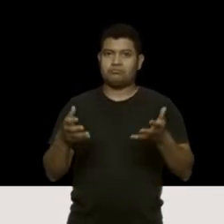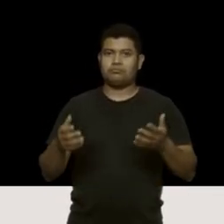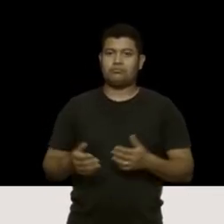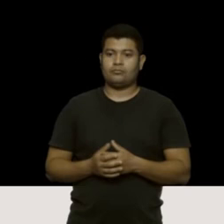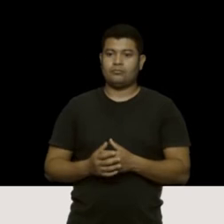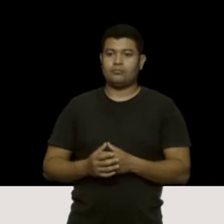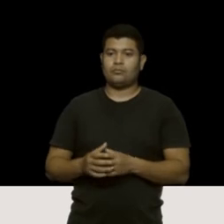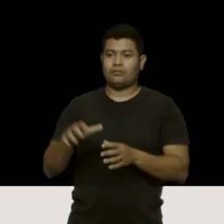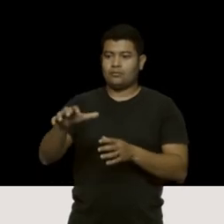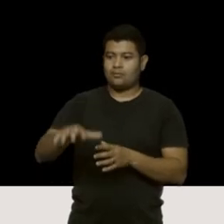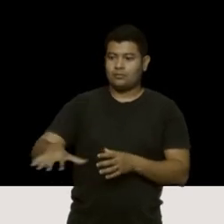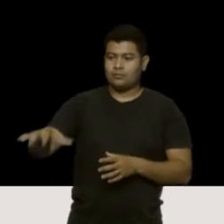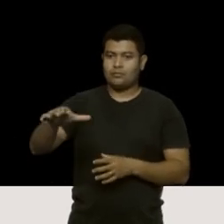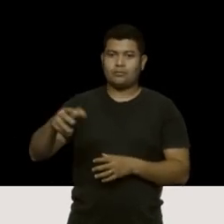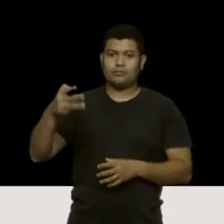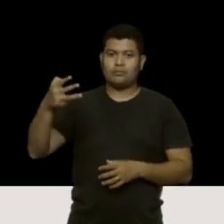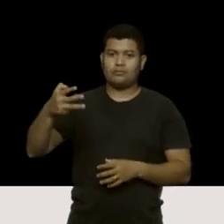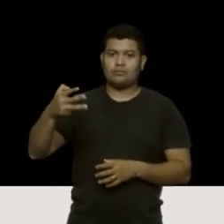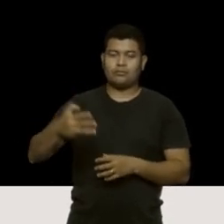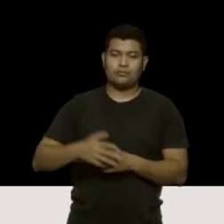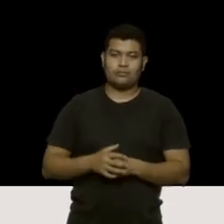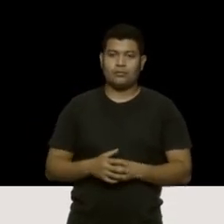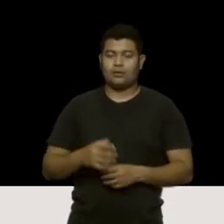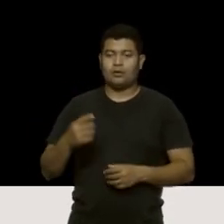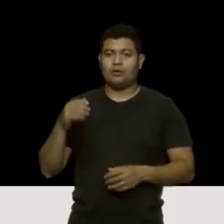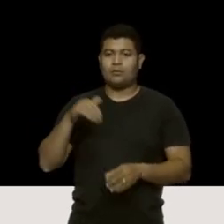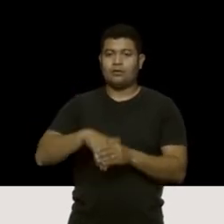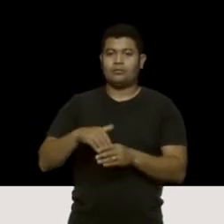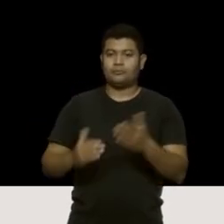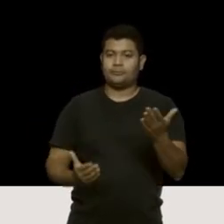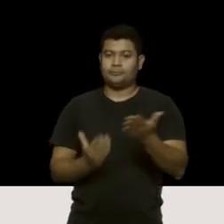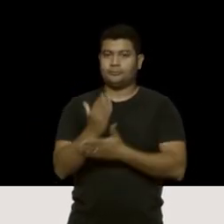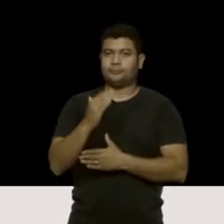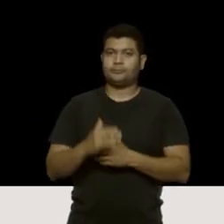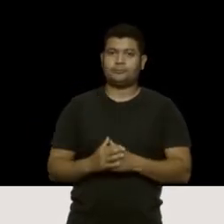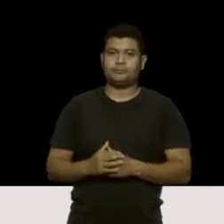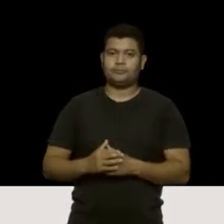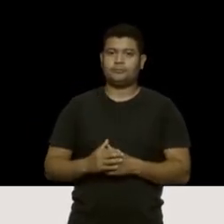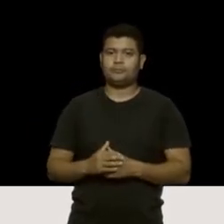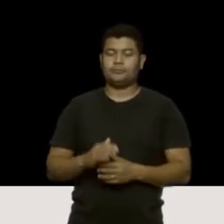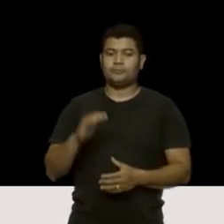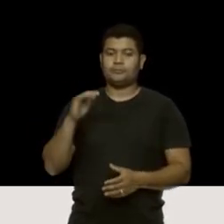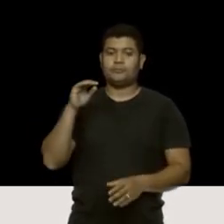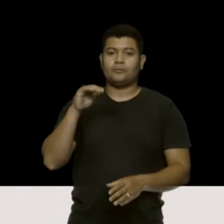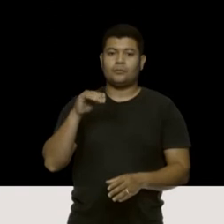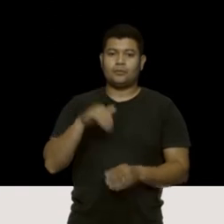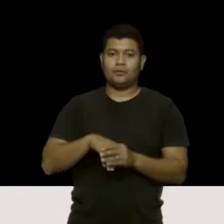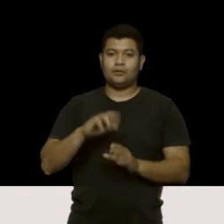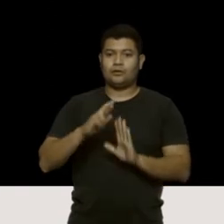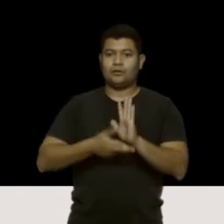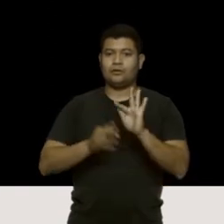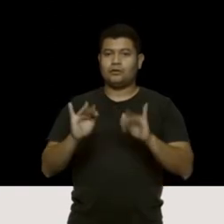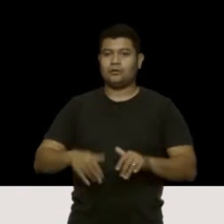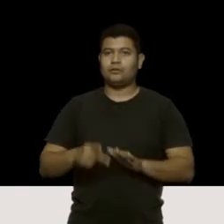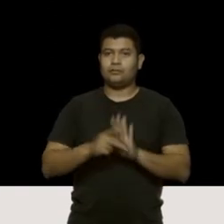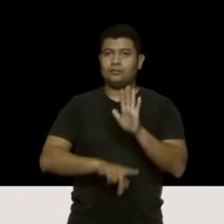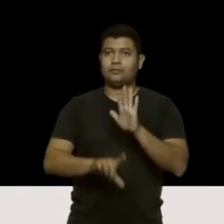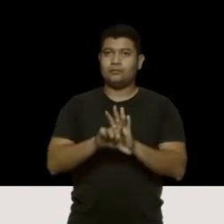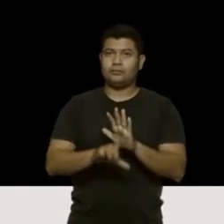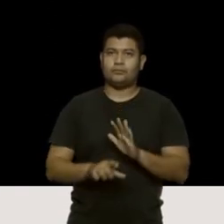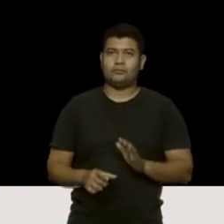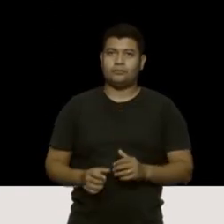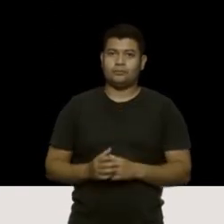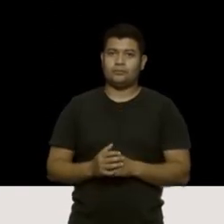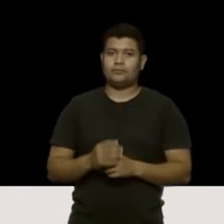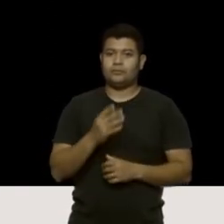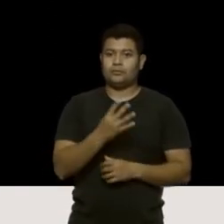Setor. Em votação. Aprovado. Votação da redação final, Projeto de Lei